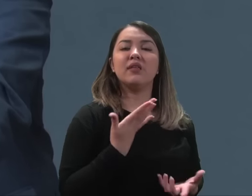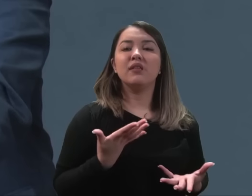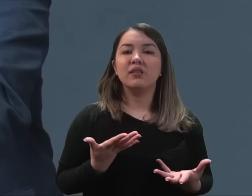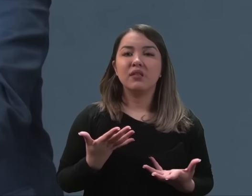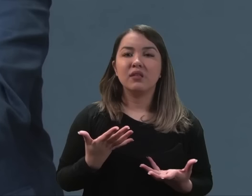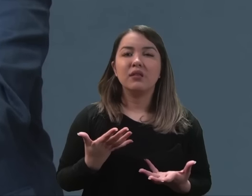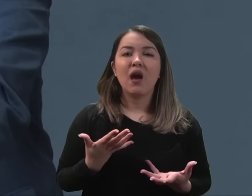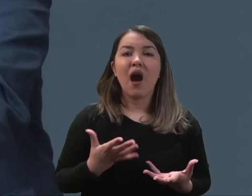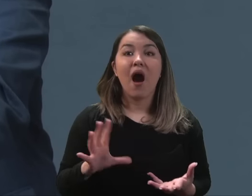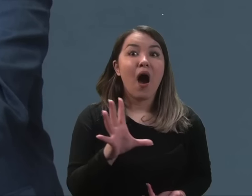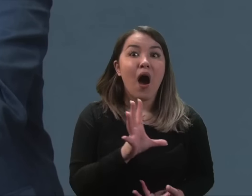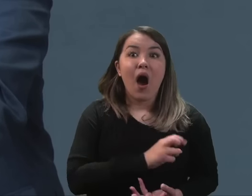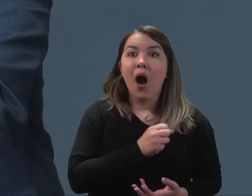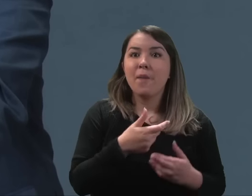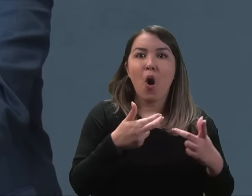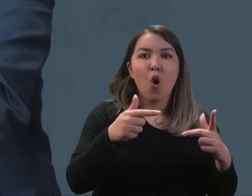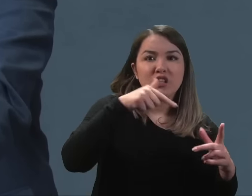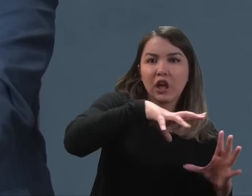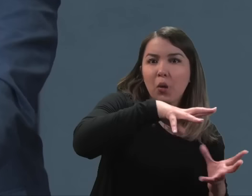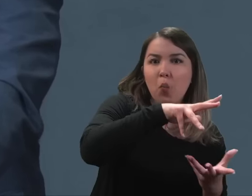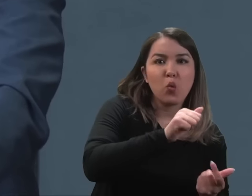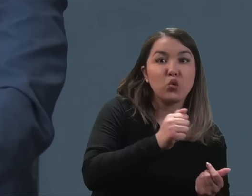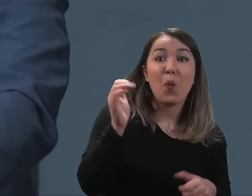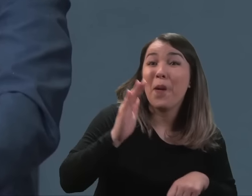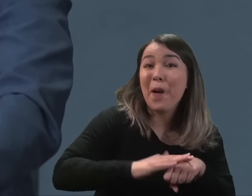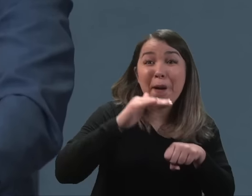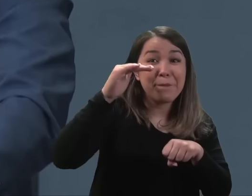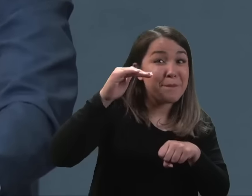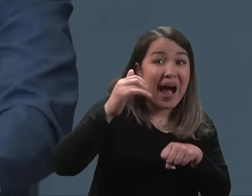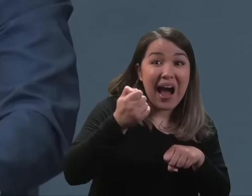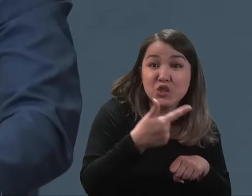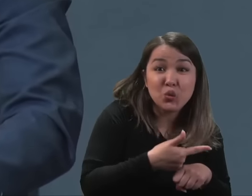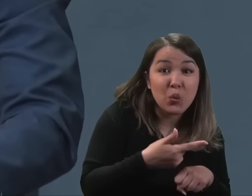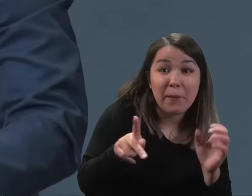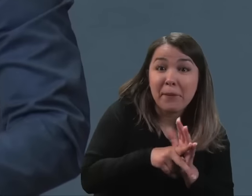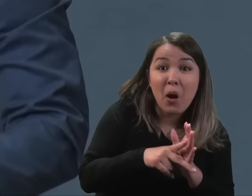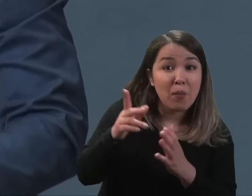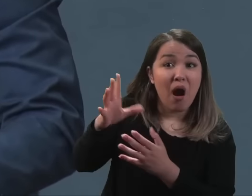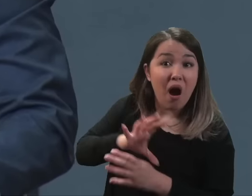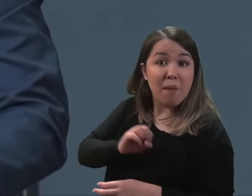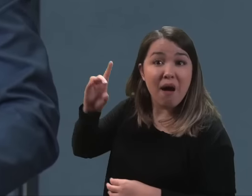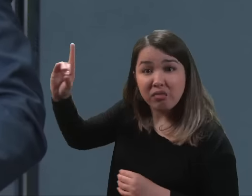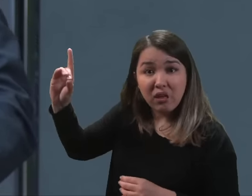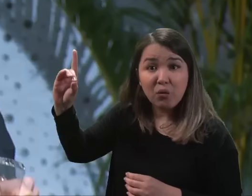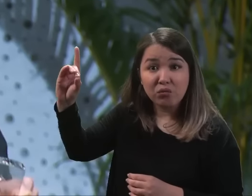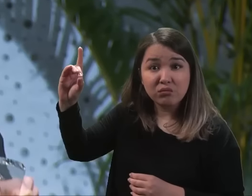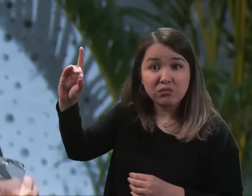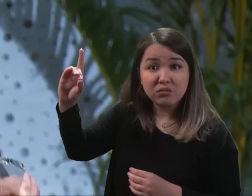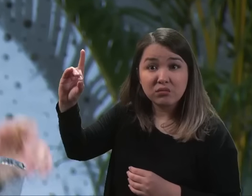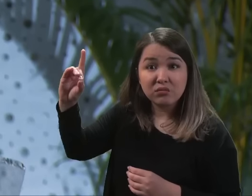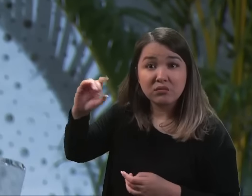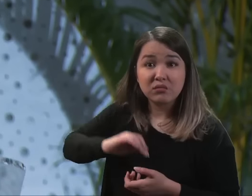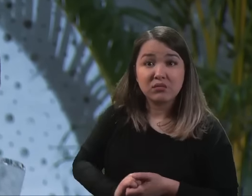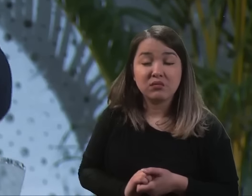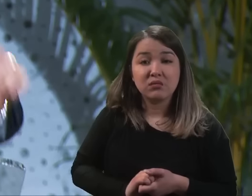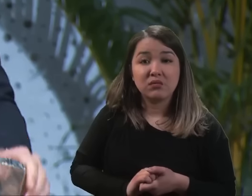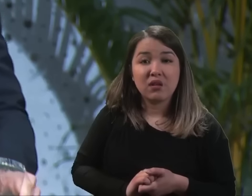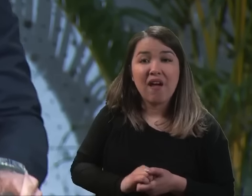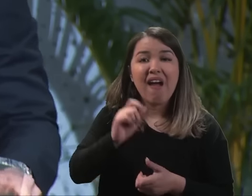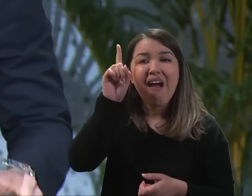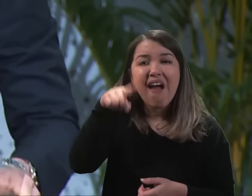amam as coisas deste mundo mais do que a Deus são meio convertidos somente Paulo